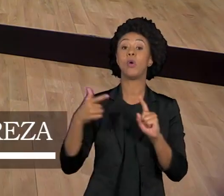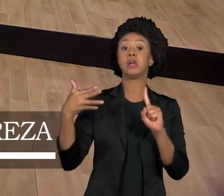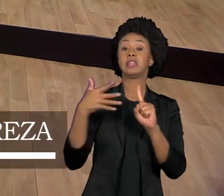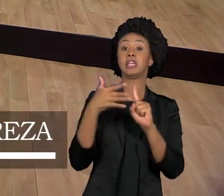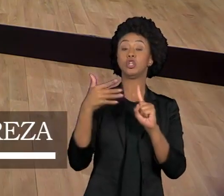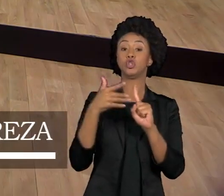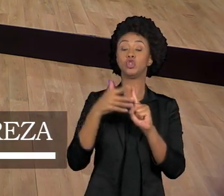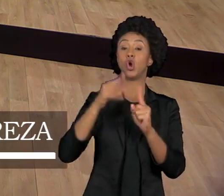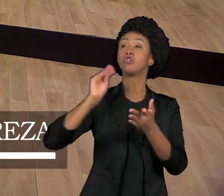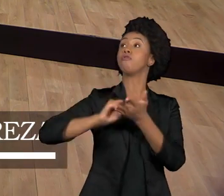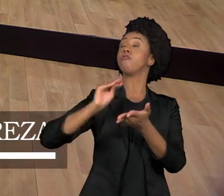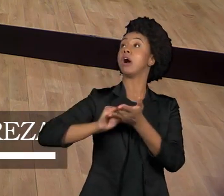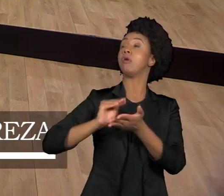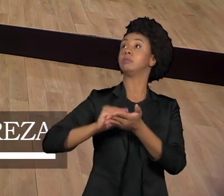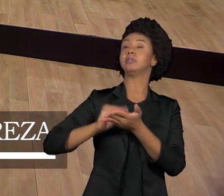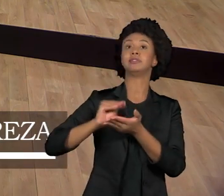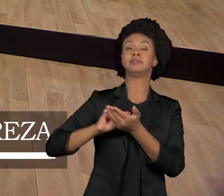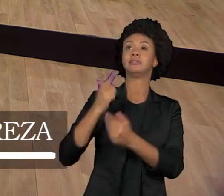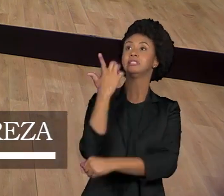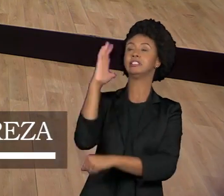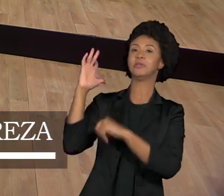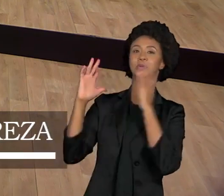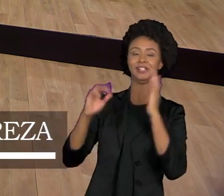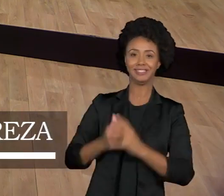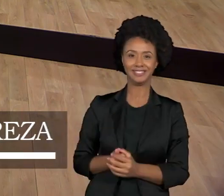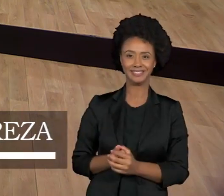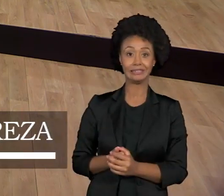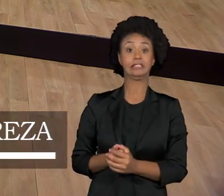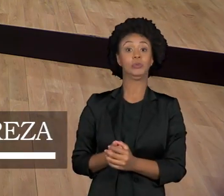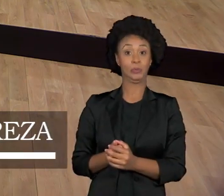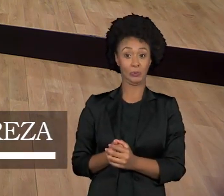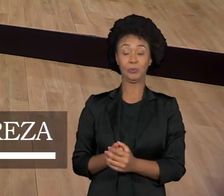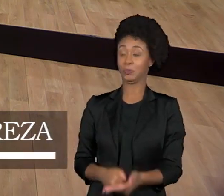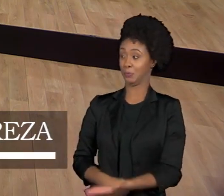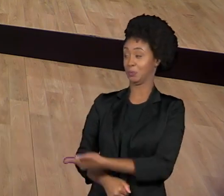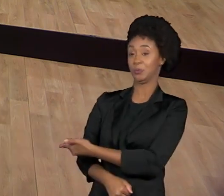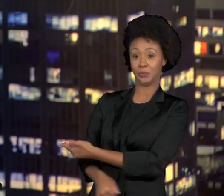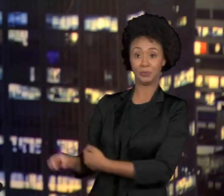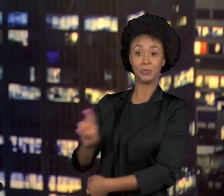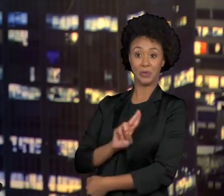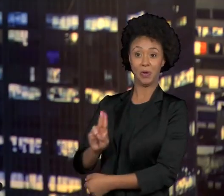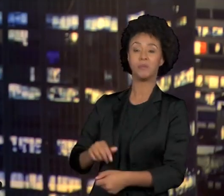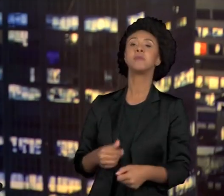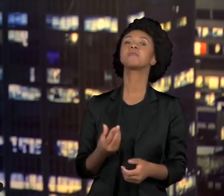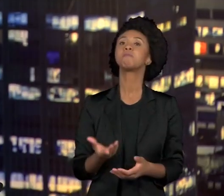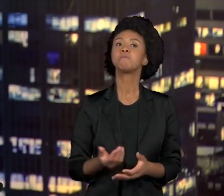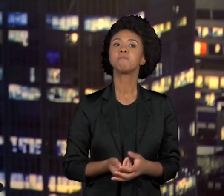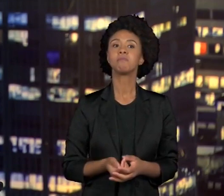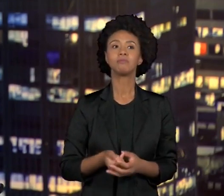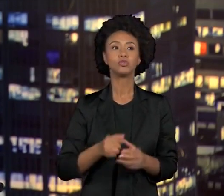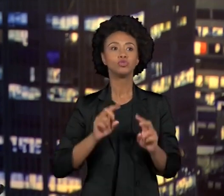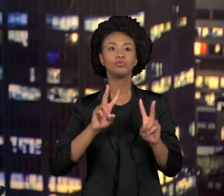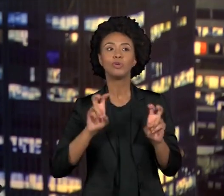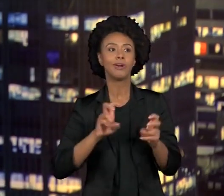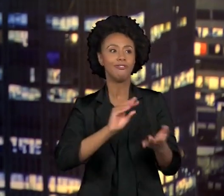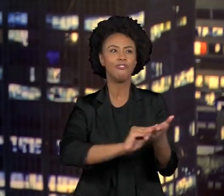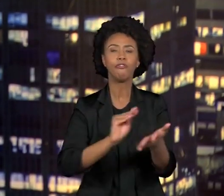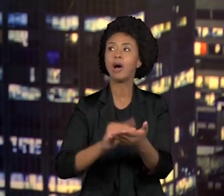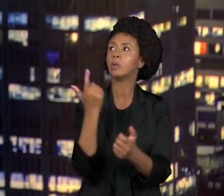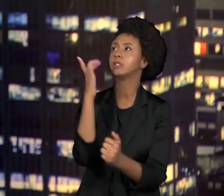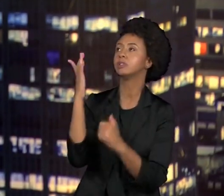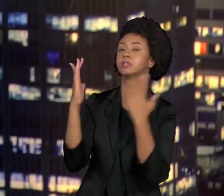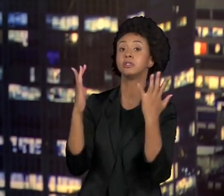transtorno do déficit de natureza. E ele diz que, criando esses ambientes aí, dessa falta de natureza, as crianças